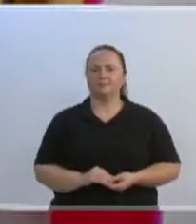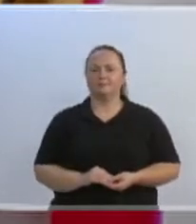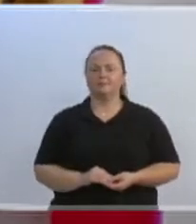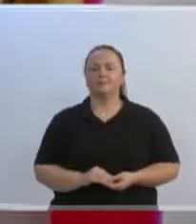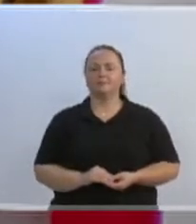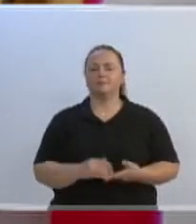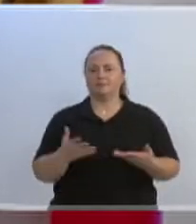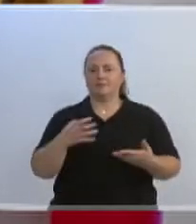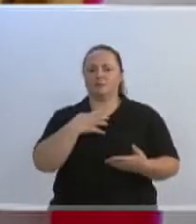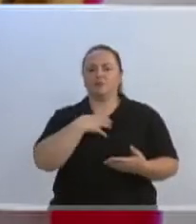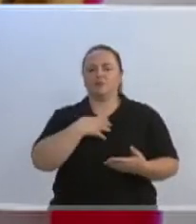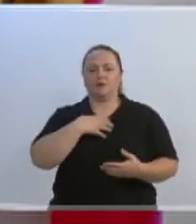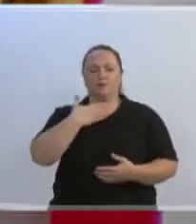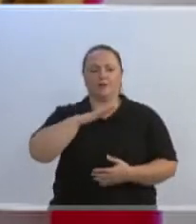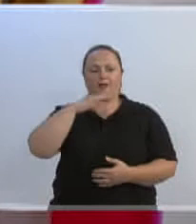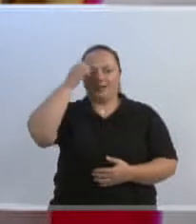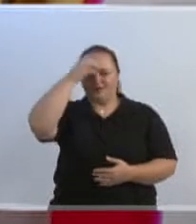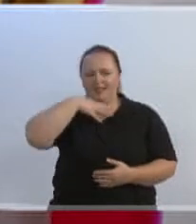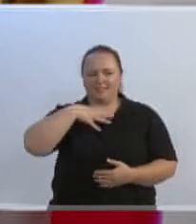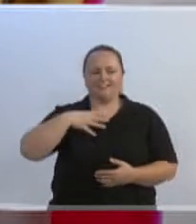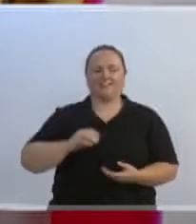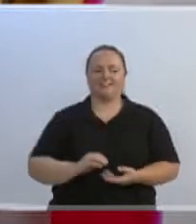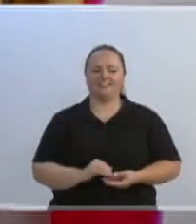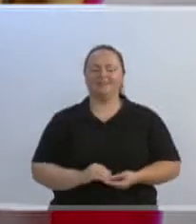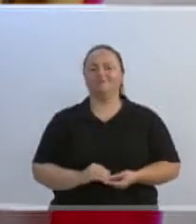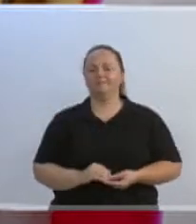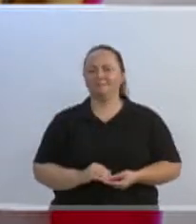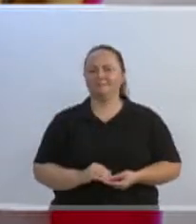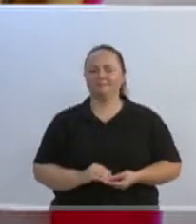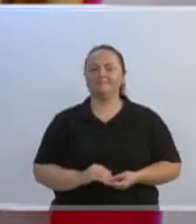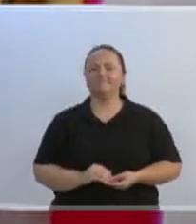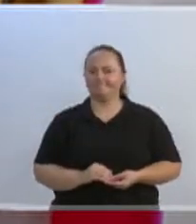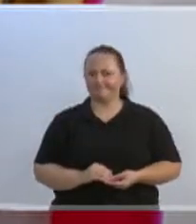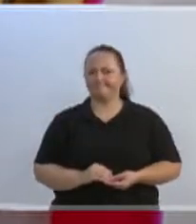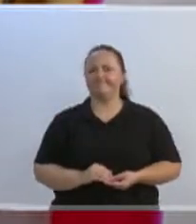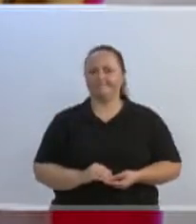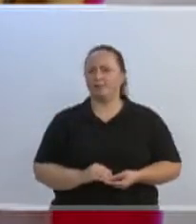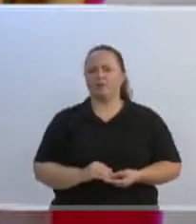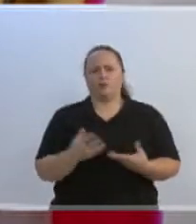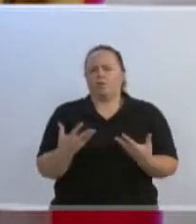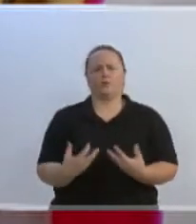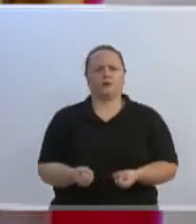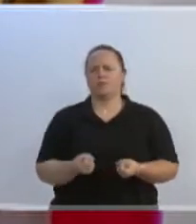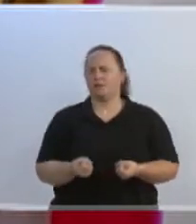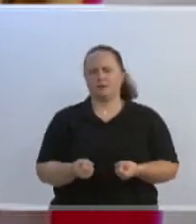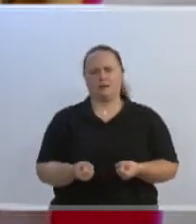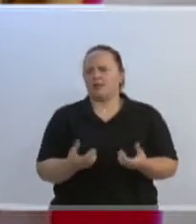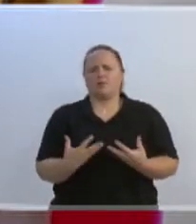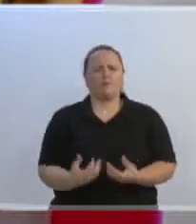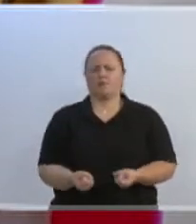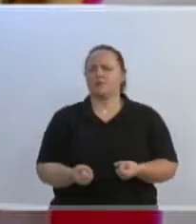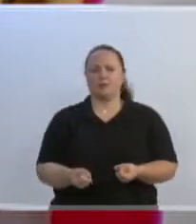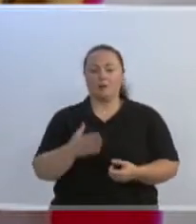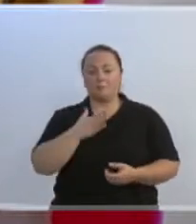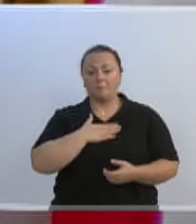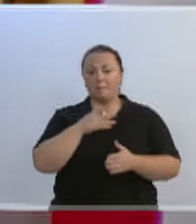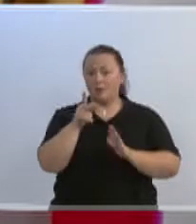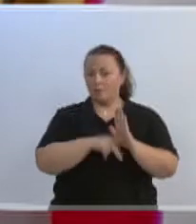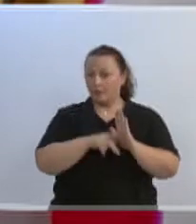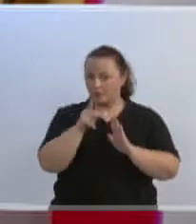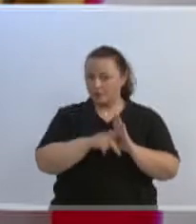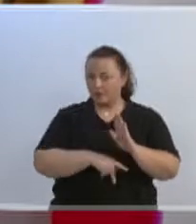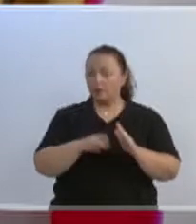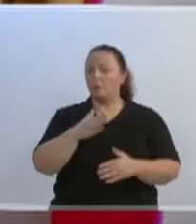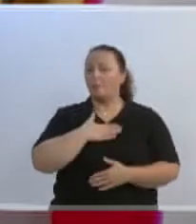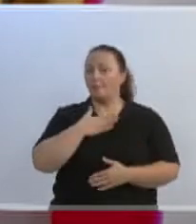mais ríspida com os senhores vereadores, como tem acontecido. Então, eu não vou admitir que use dos meus projetos, que eu vou